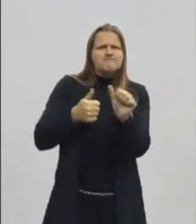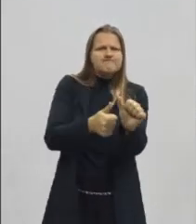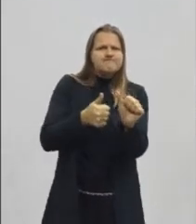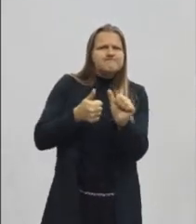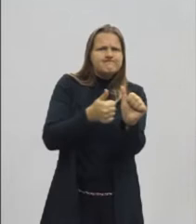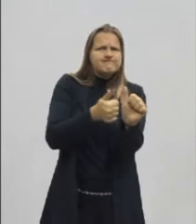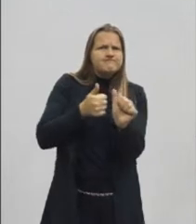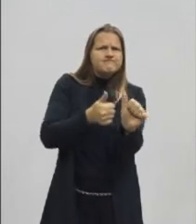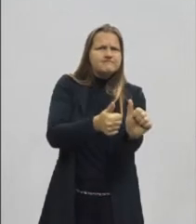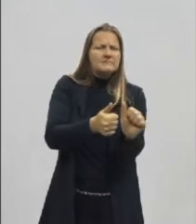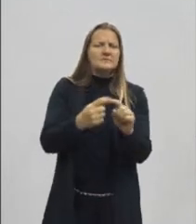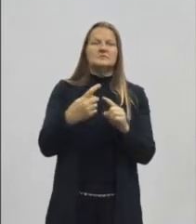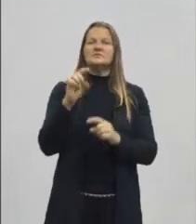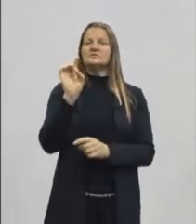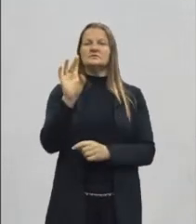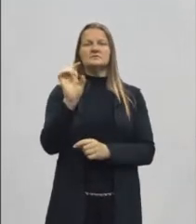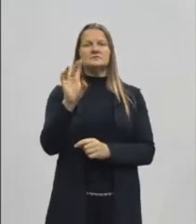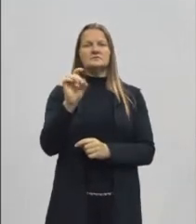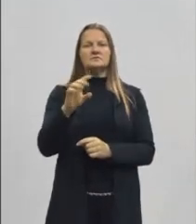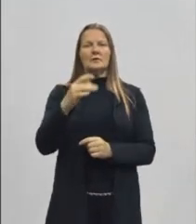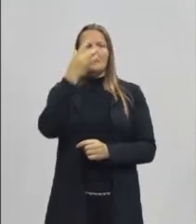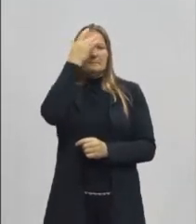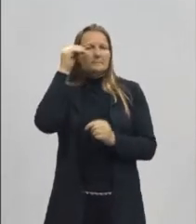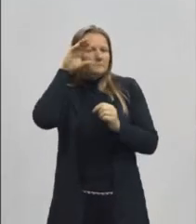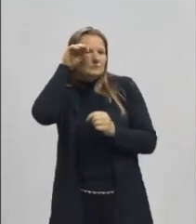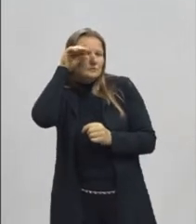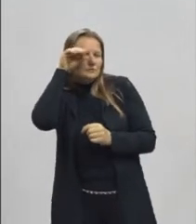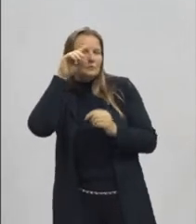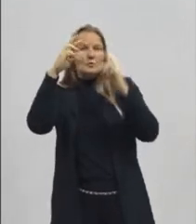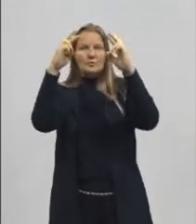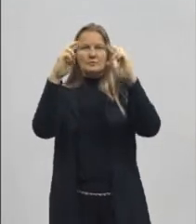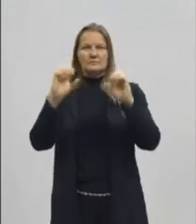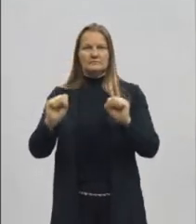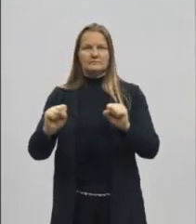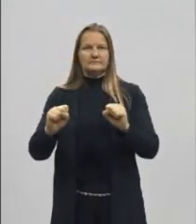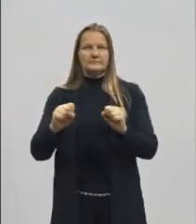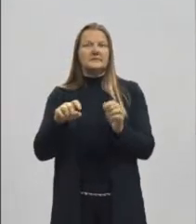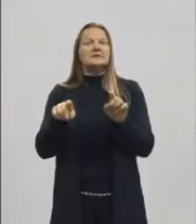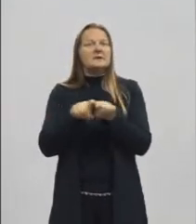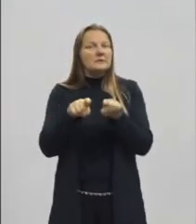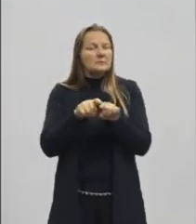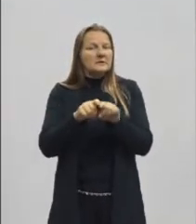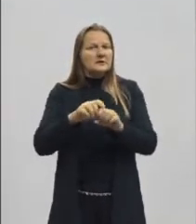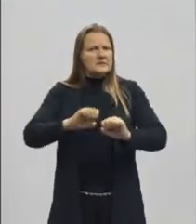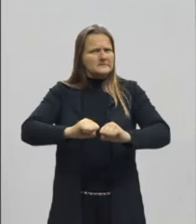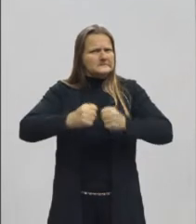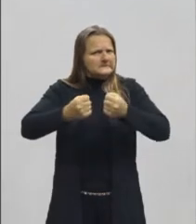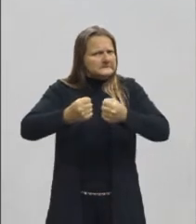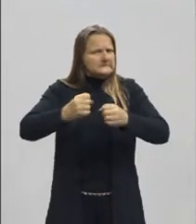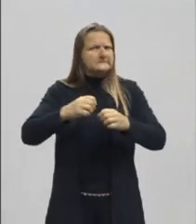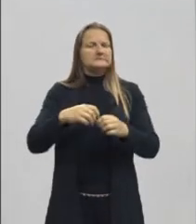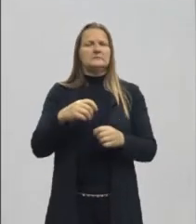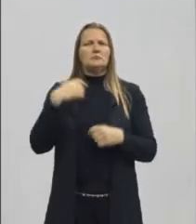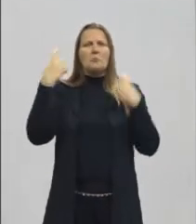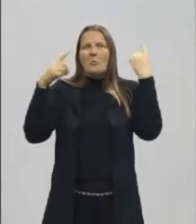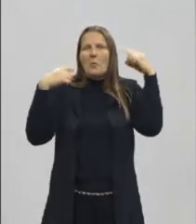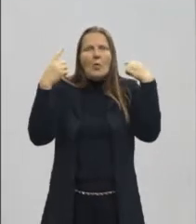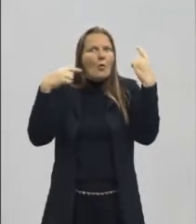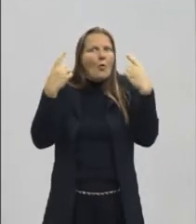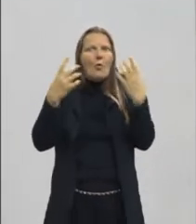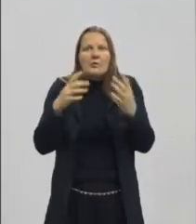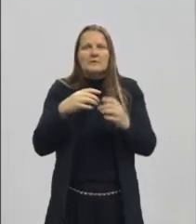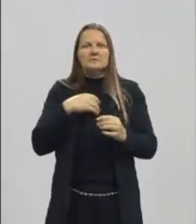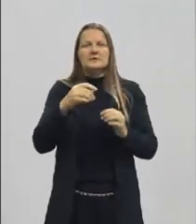ela não foi só a quem era espião da União Soviética né Ela acabou se exagerando criando paranoias e